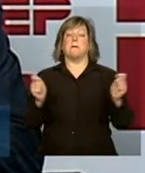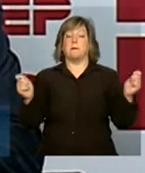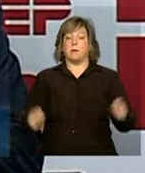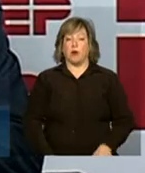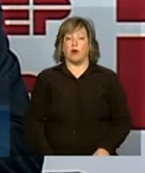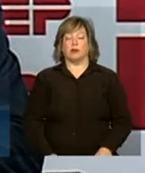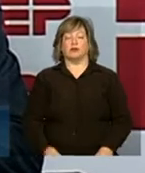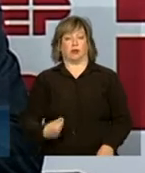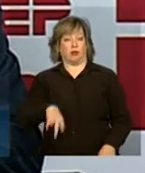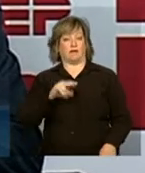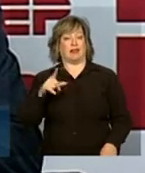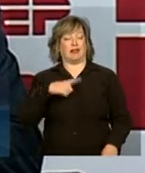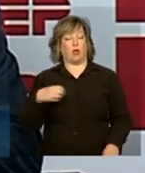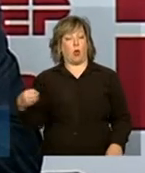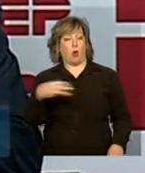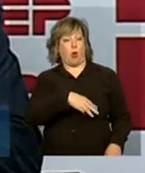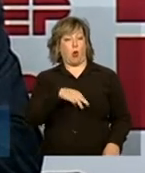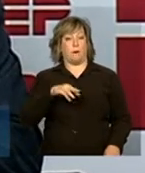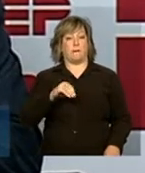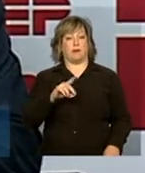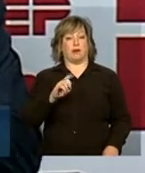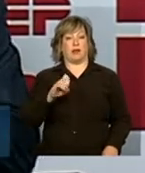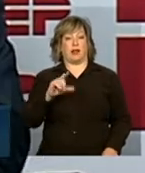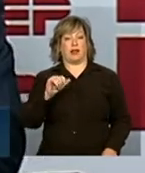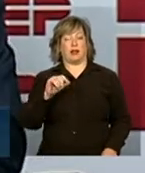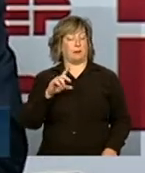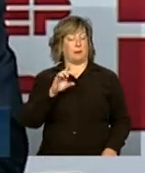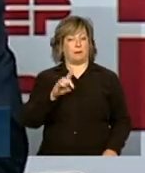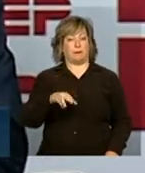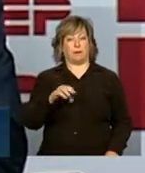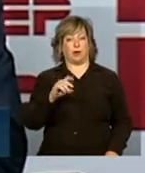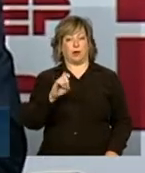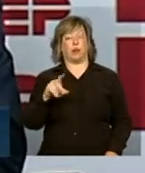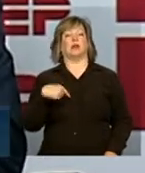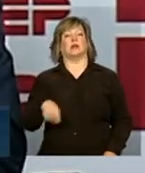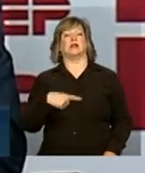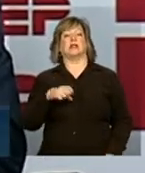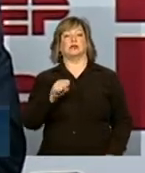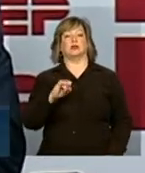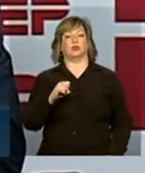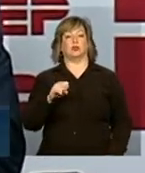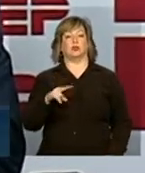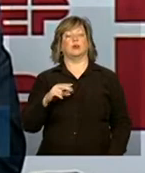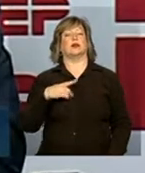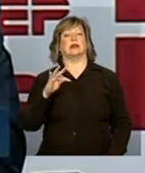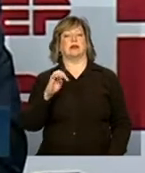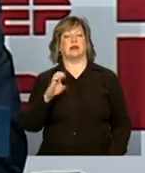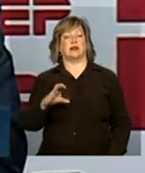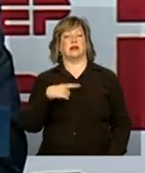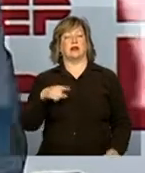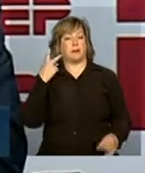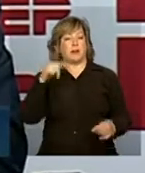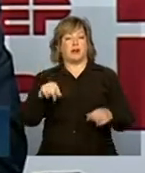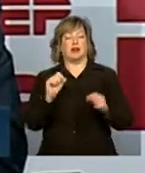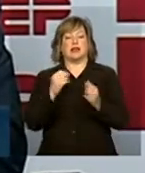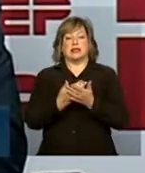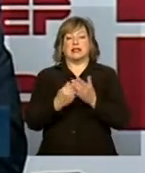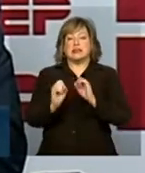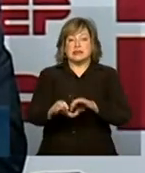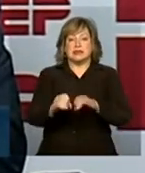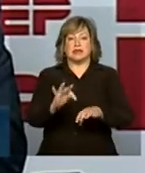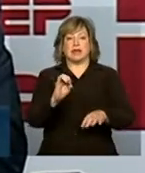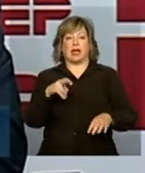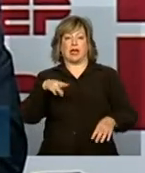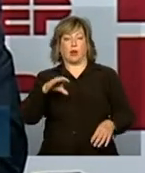nós teremos uma nova modalidade nesse Enem, que é o SISUTEC, que é o sistema para o ensino técnico,